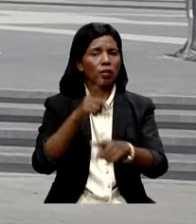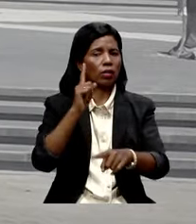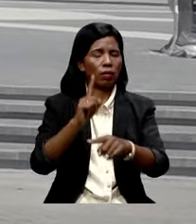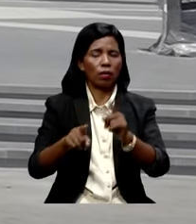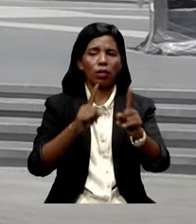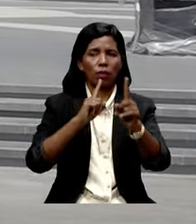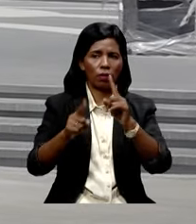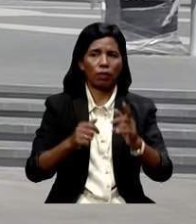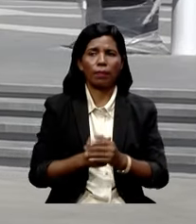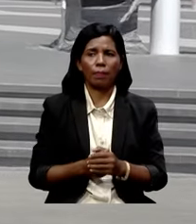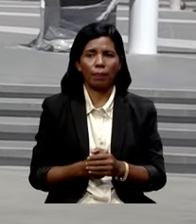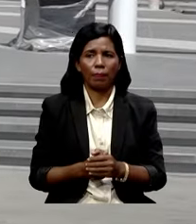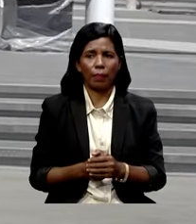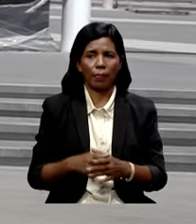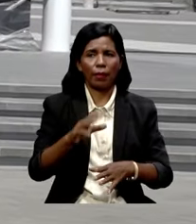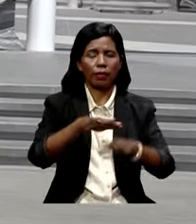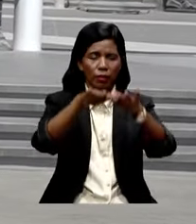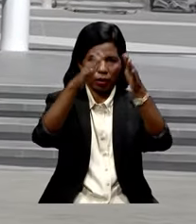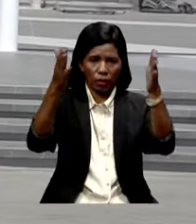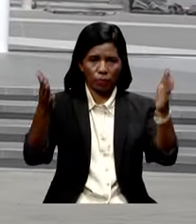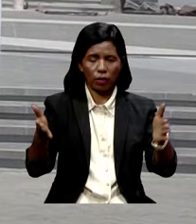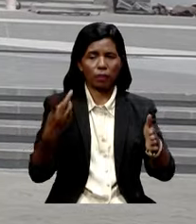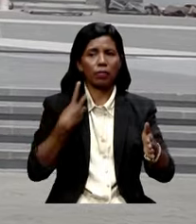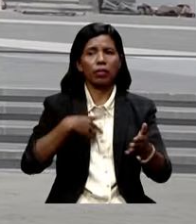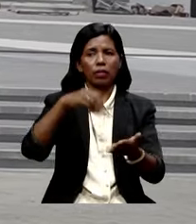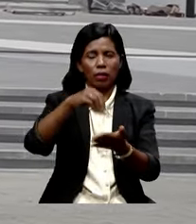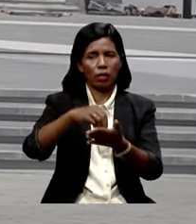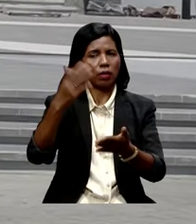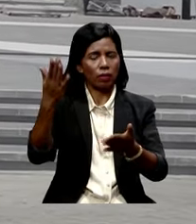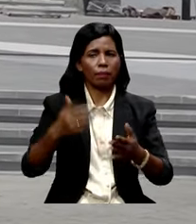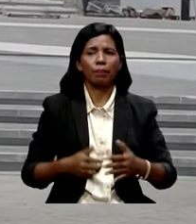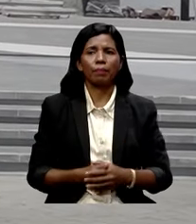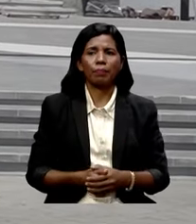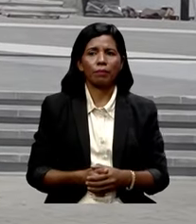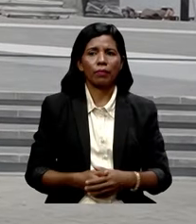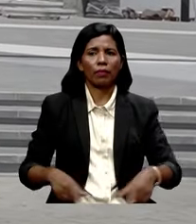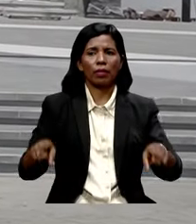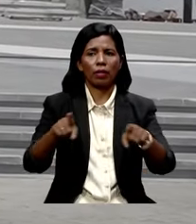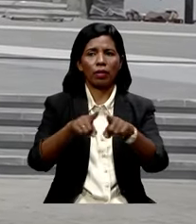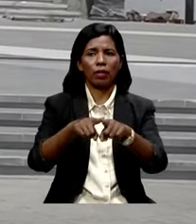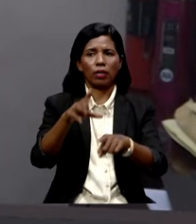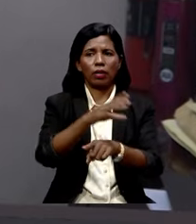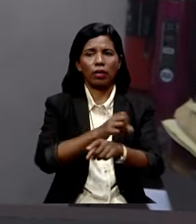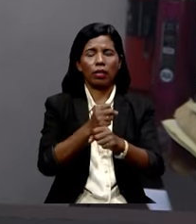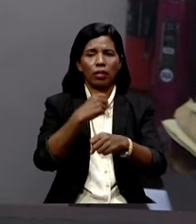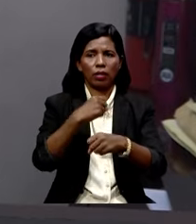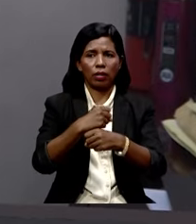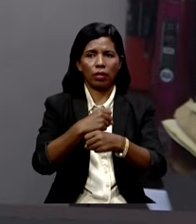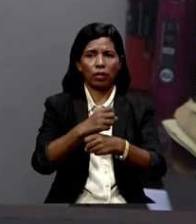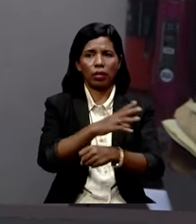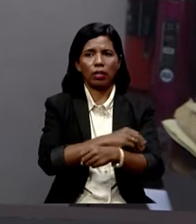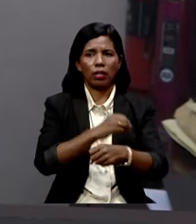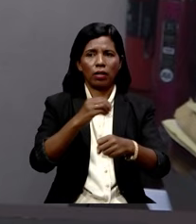compromi. Bela arcabuara neve meita tau, ene ba, ne criatividade